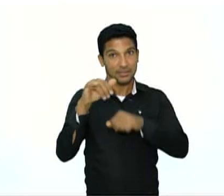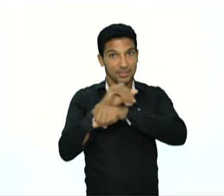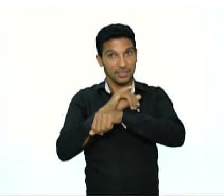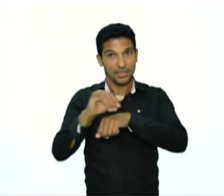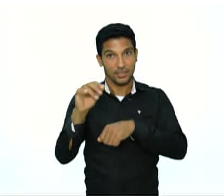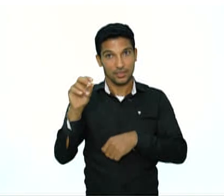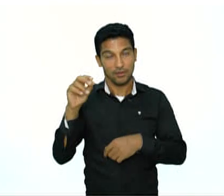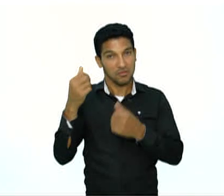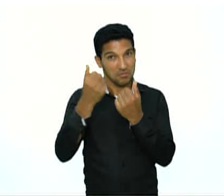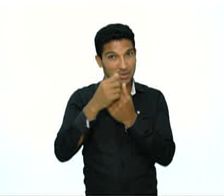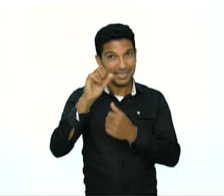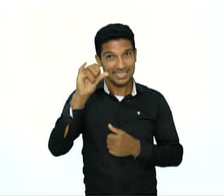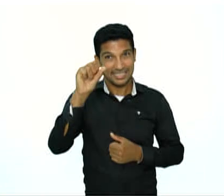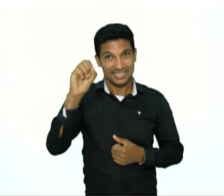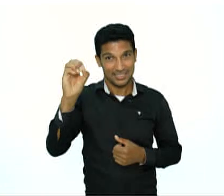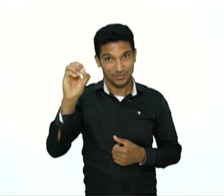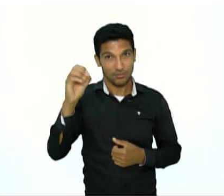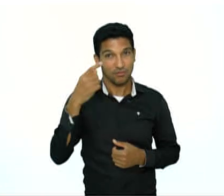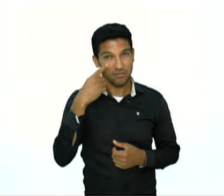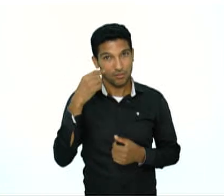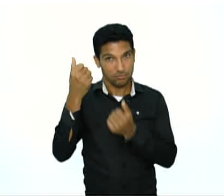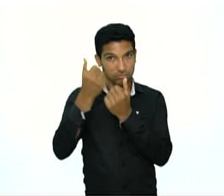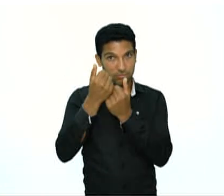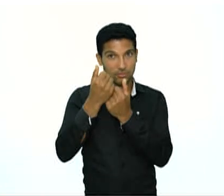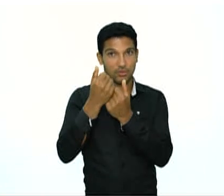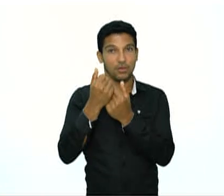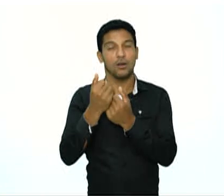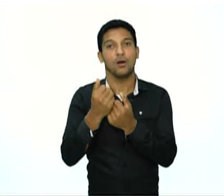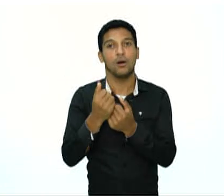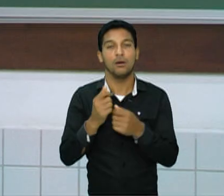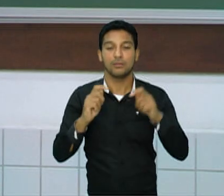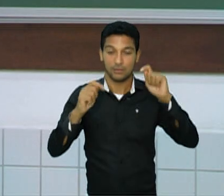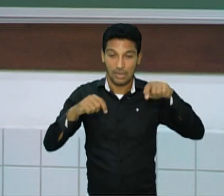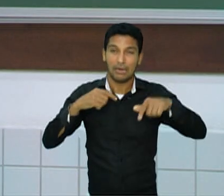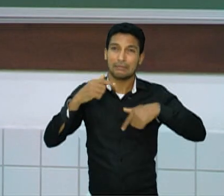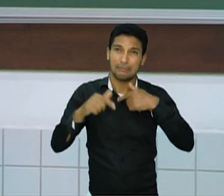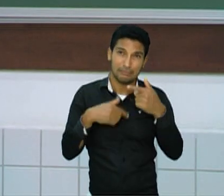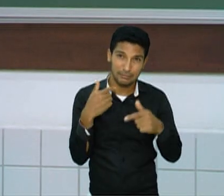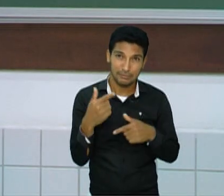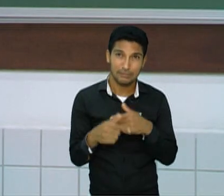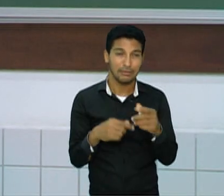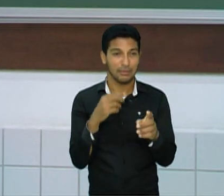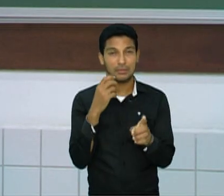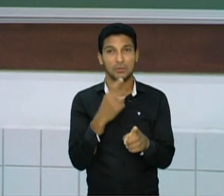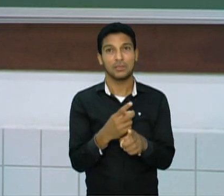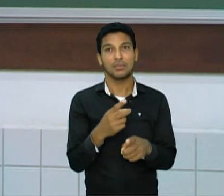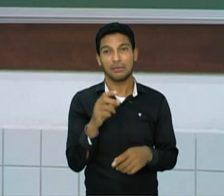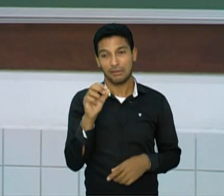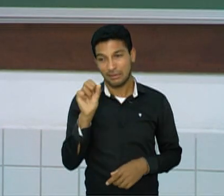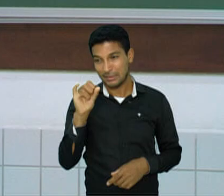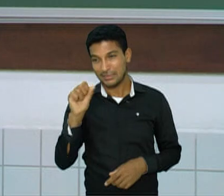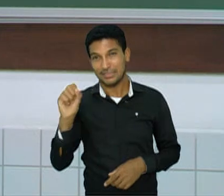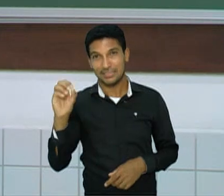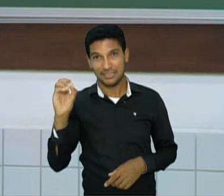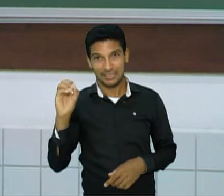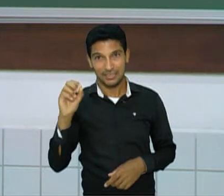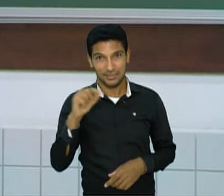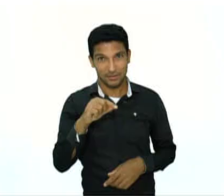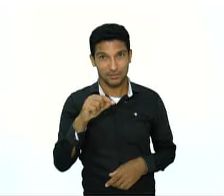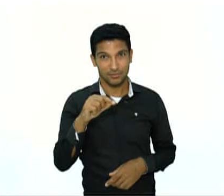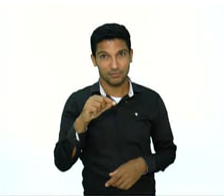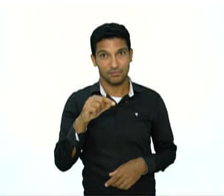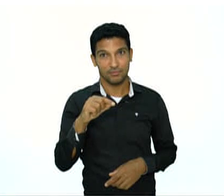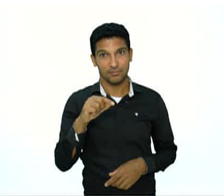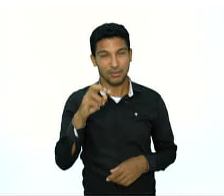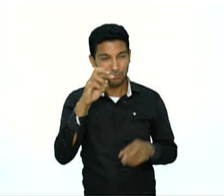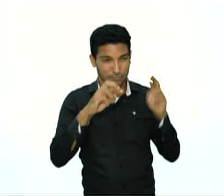Dá um pouco de trabalho checar isso. Tem um verbo e já tem um objeto. Tem preposição? Não. Objetiva direta.